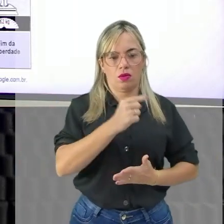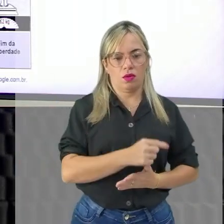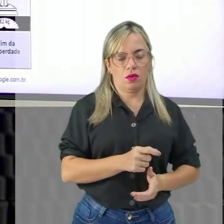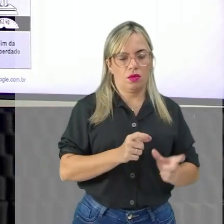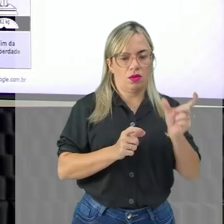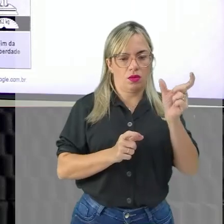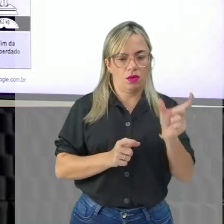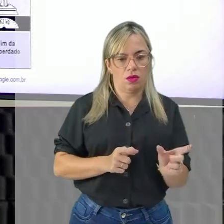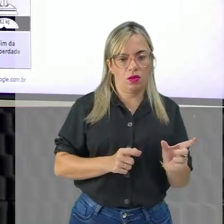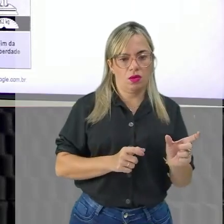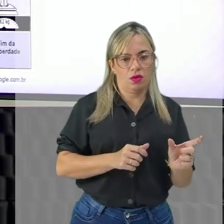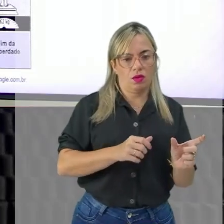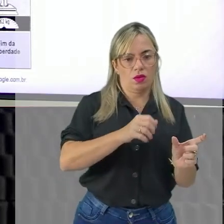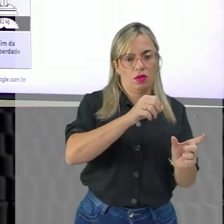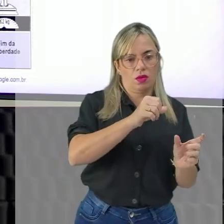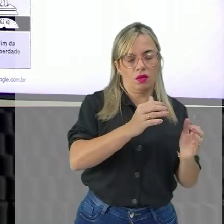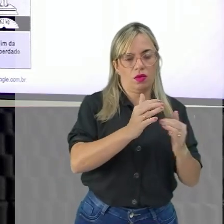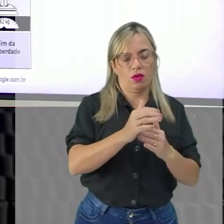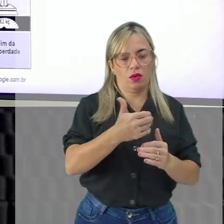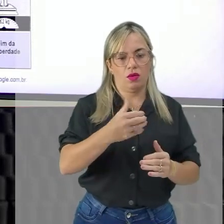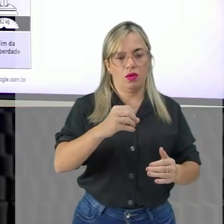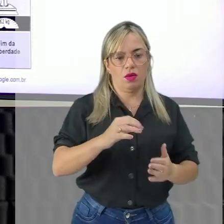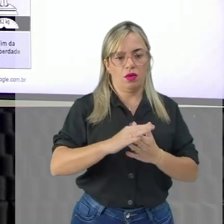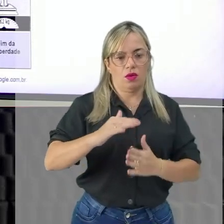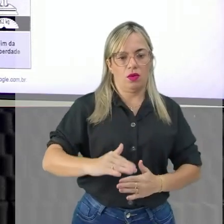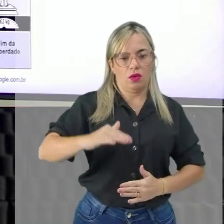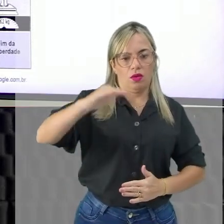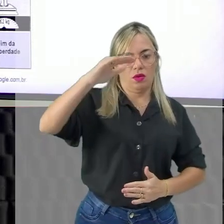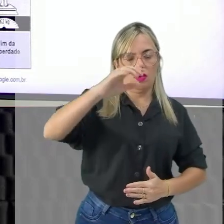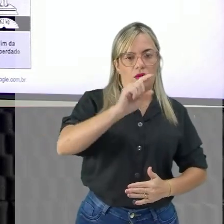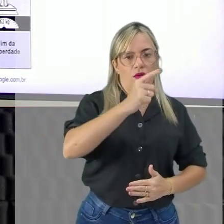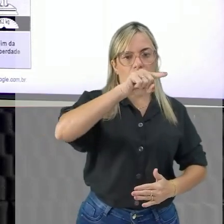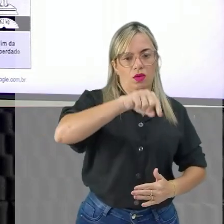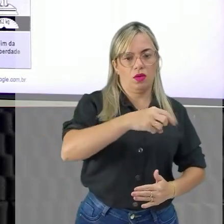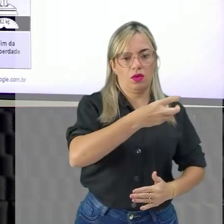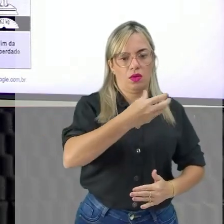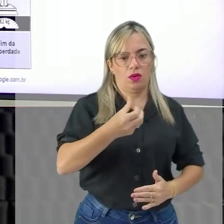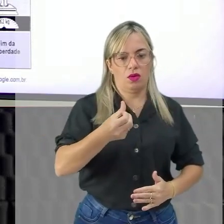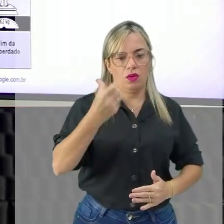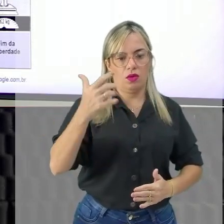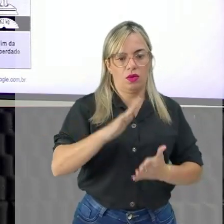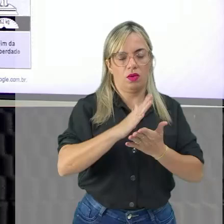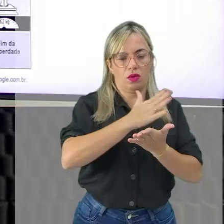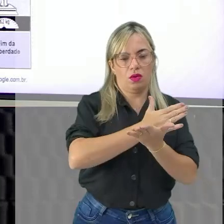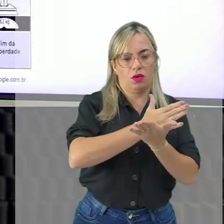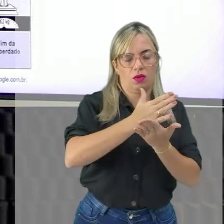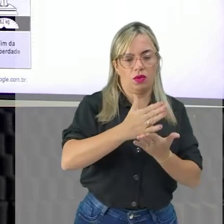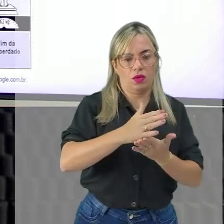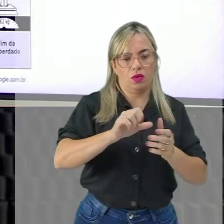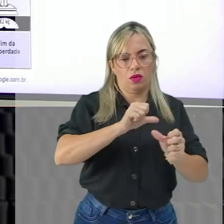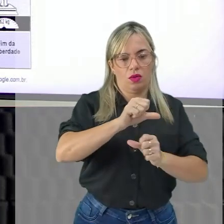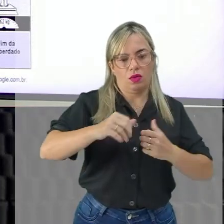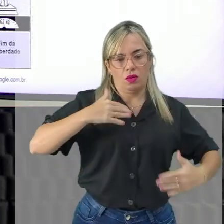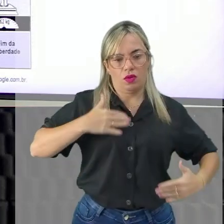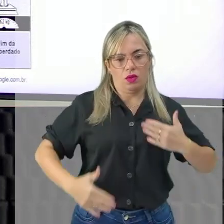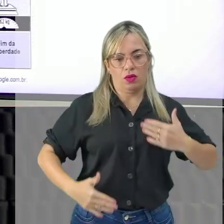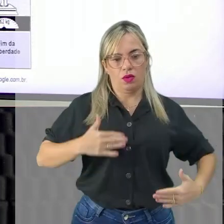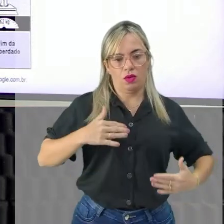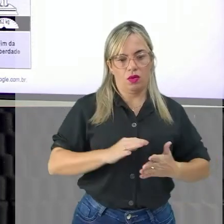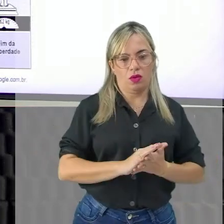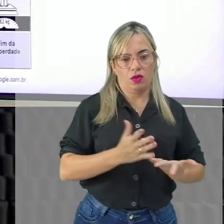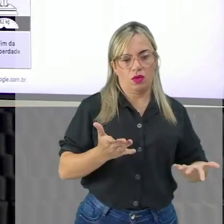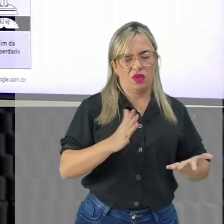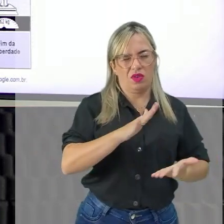né? Tá ali a altura ali aproximada de 1,36 m, né? É o início da puberdade, cerca de 32